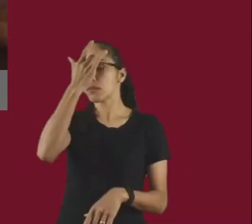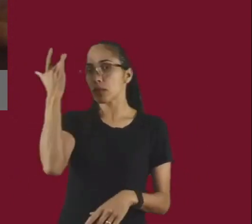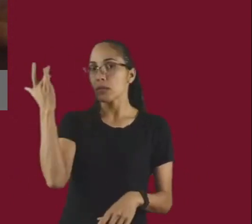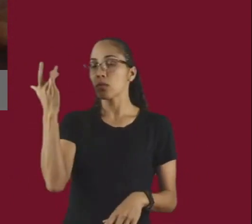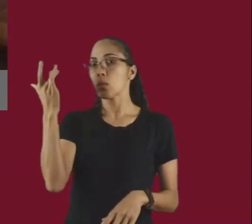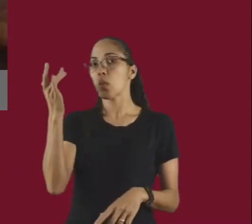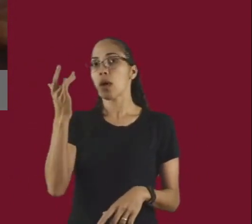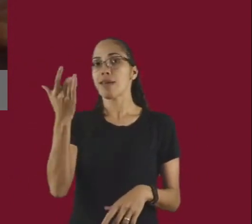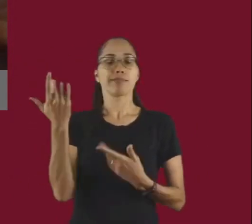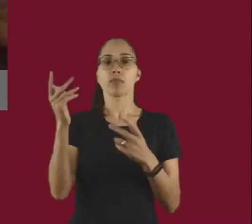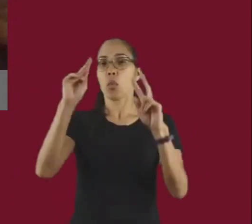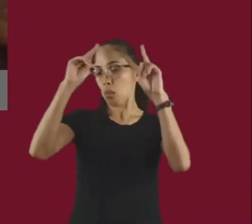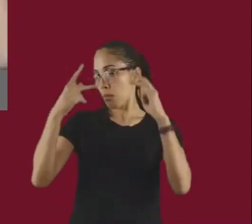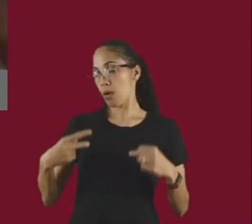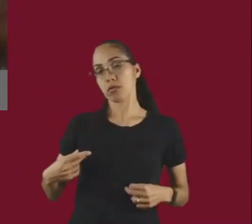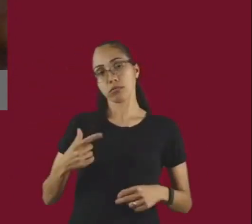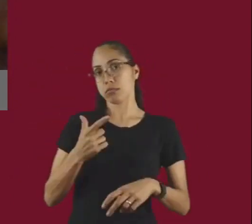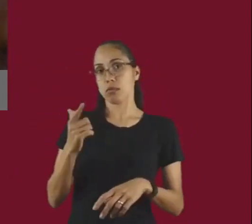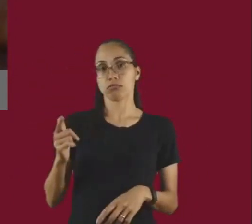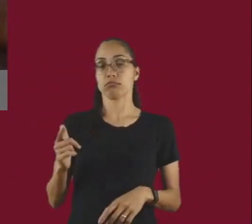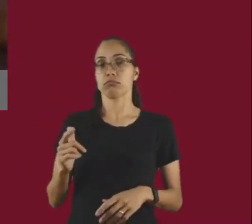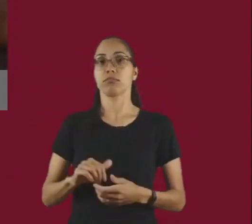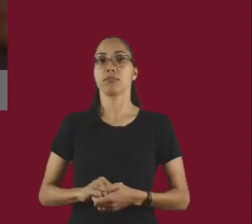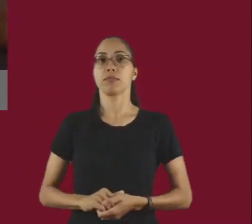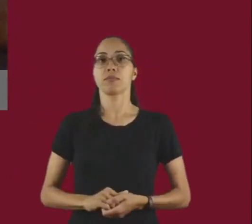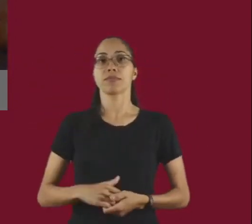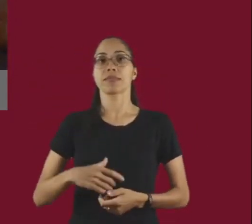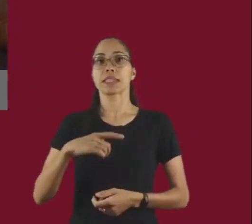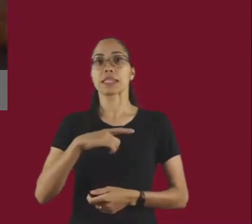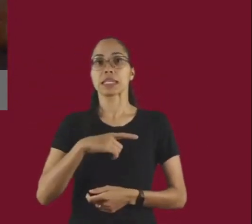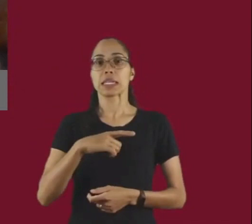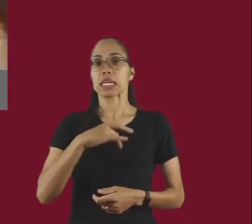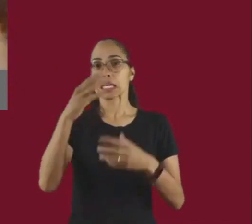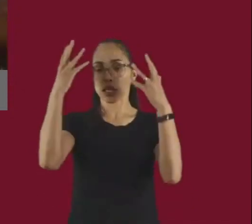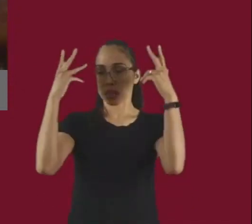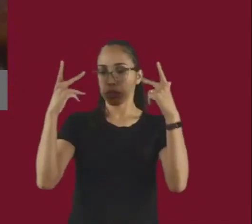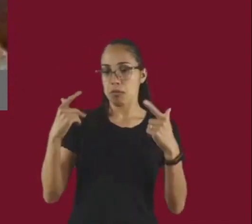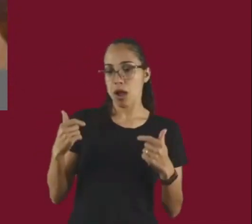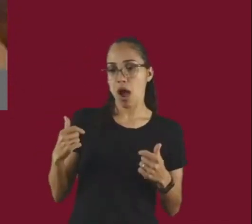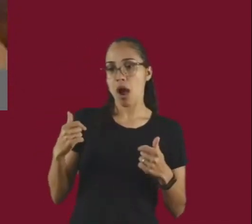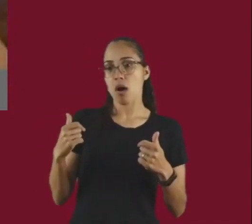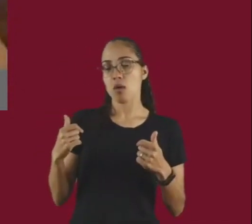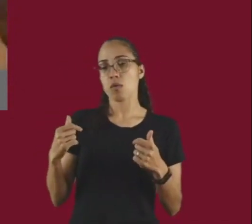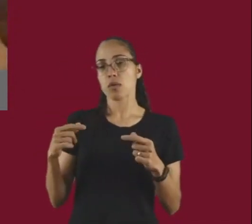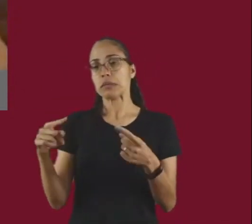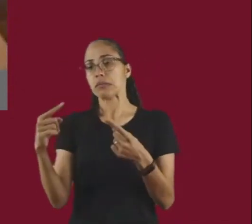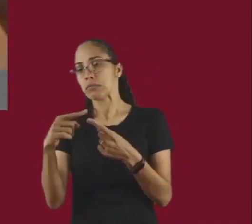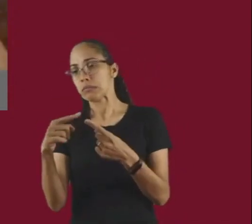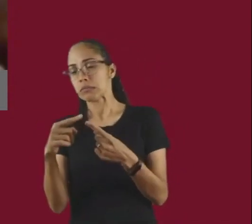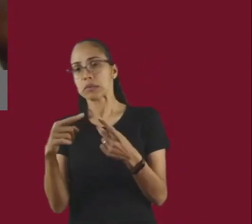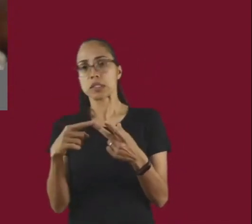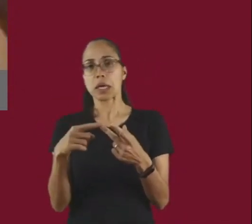né, que estudam determinadas espécies, para que eles falassem em